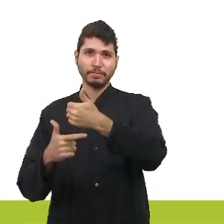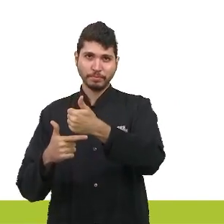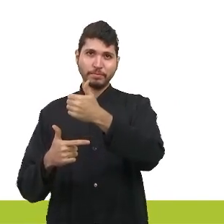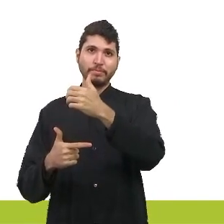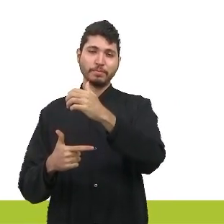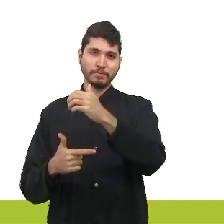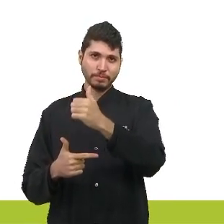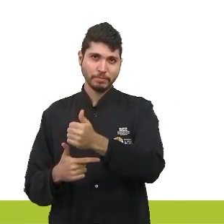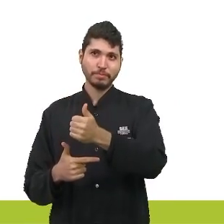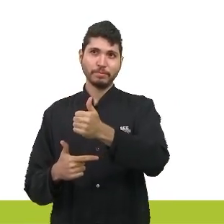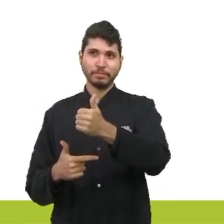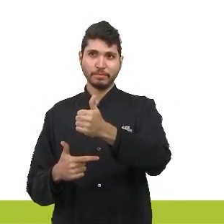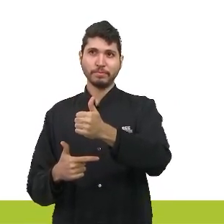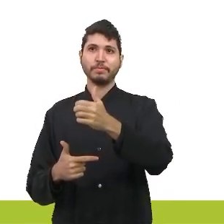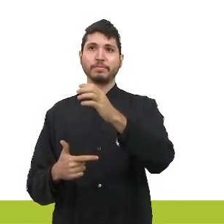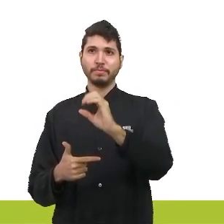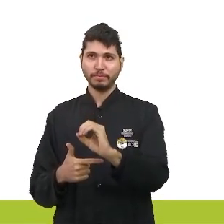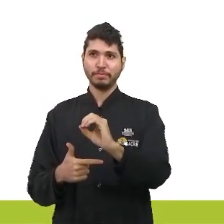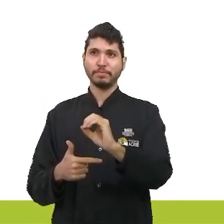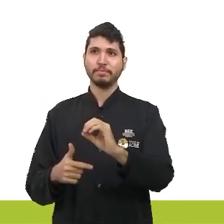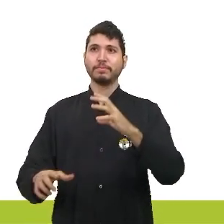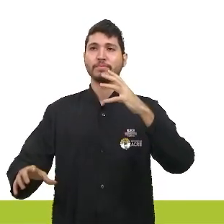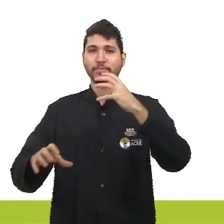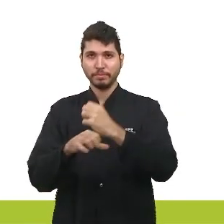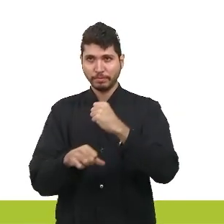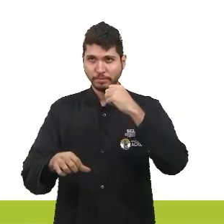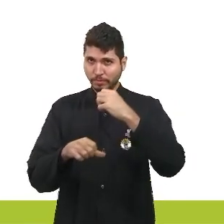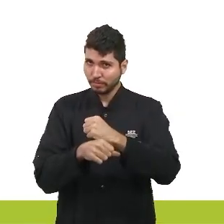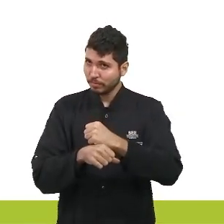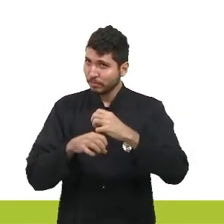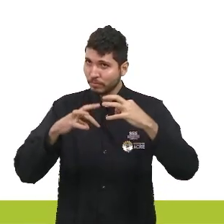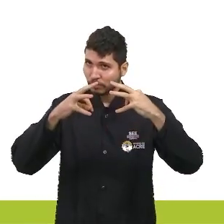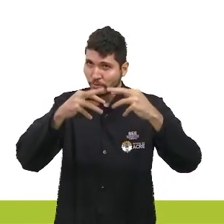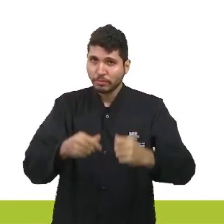colunas nos dá um total de 220